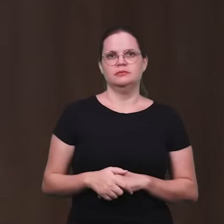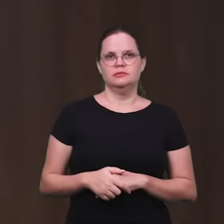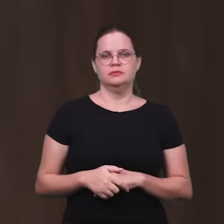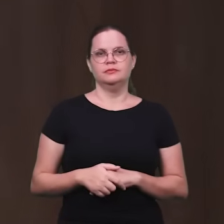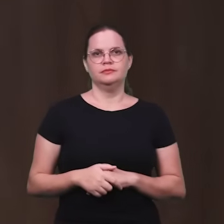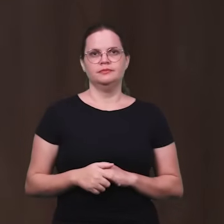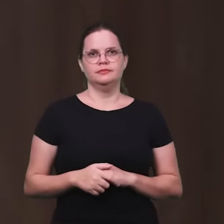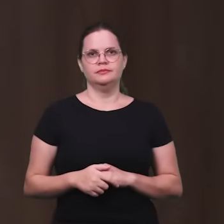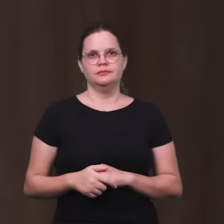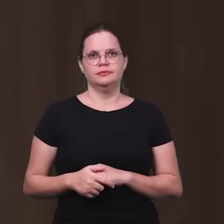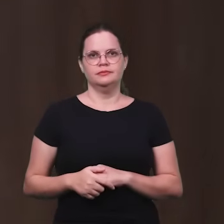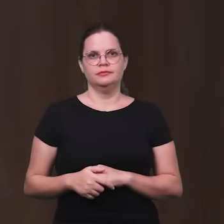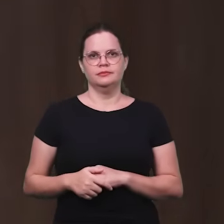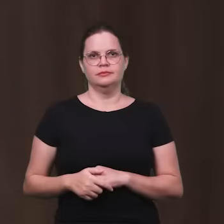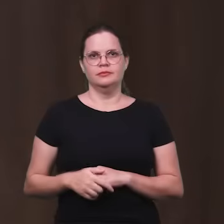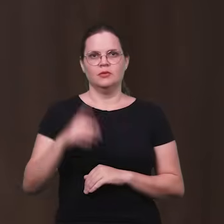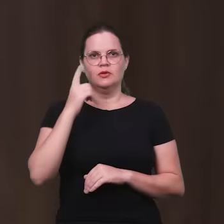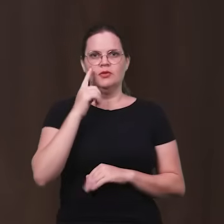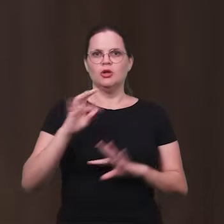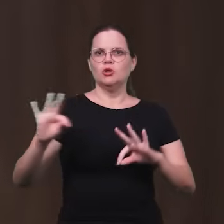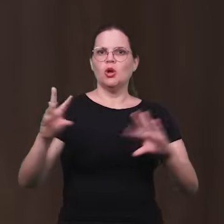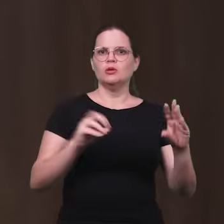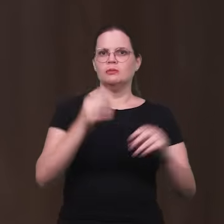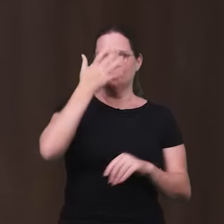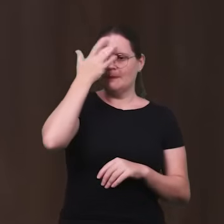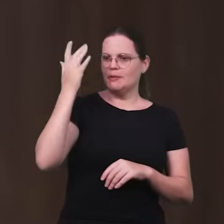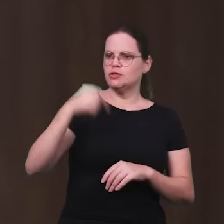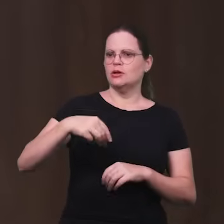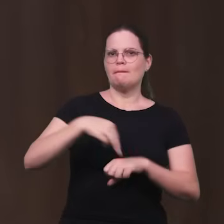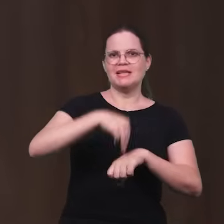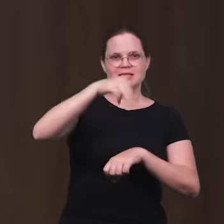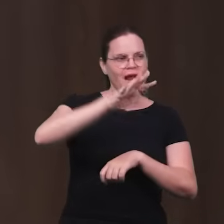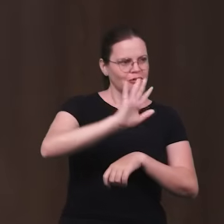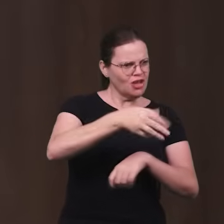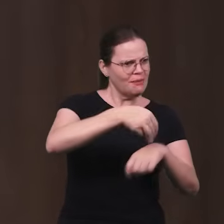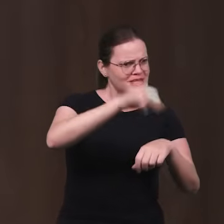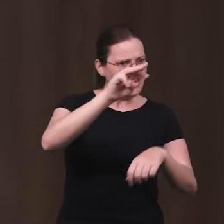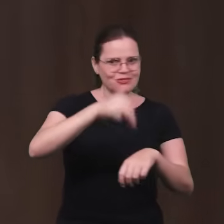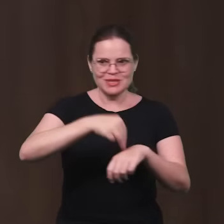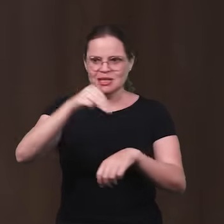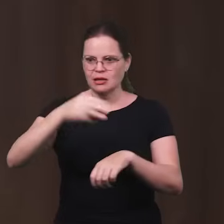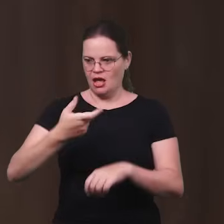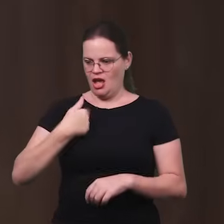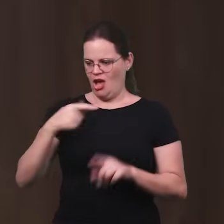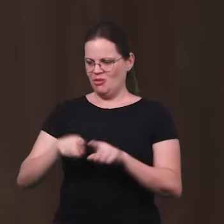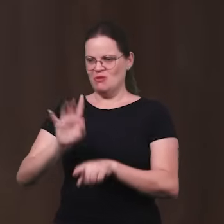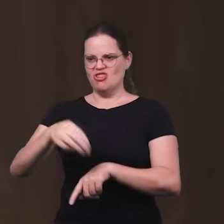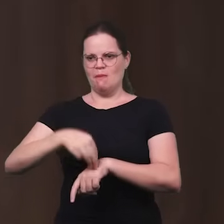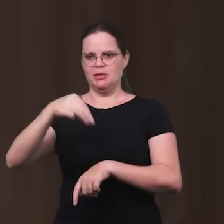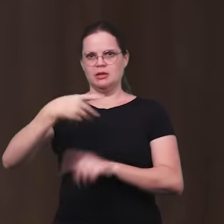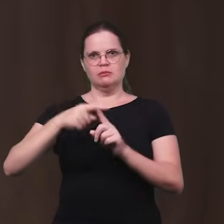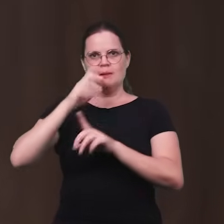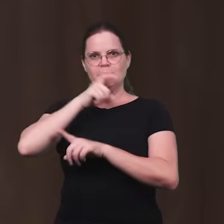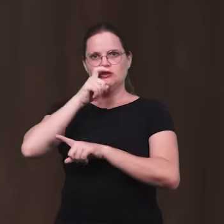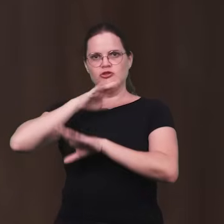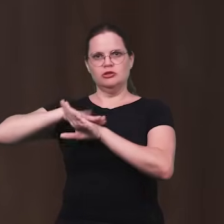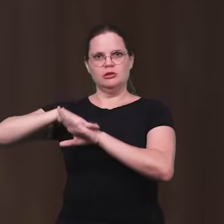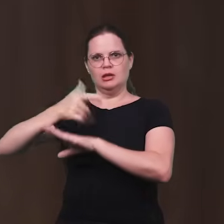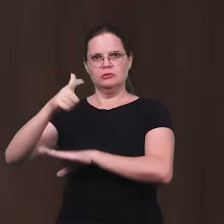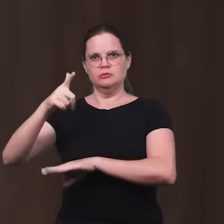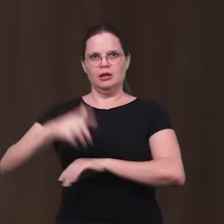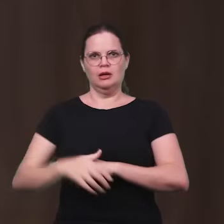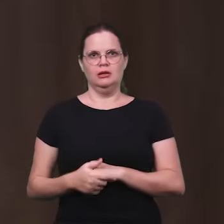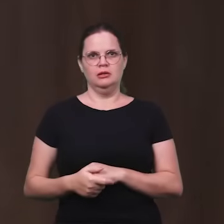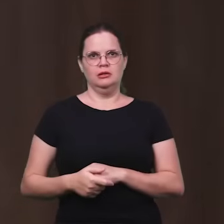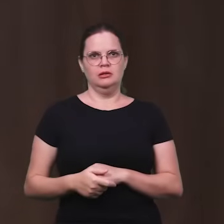situações, mas todo mundo aqui fez a universidade, eu também fiz. E ele não fez. Então falta aquela humildade de